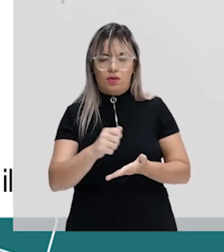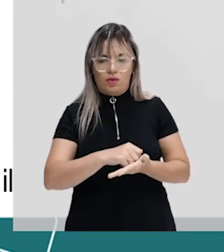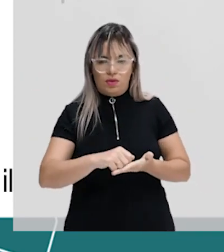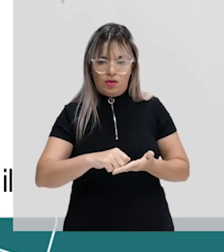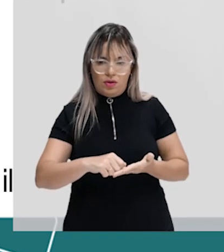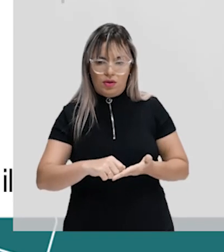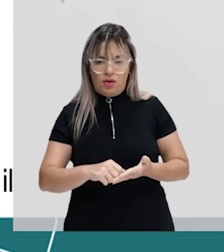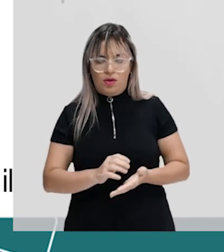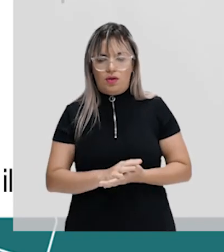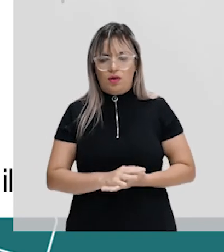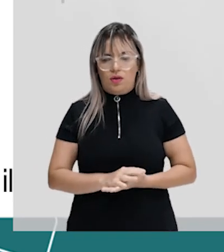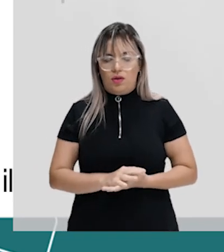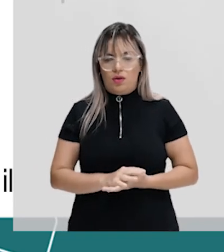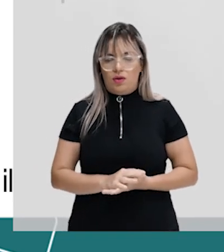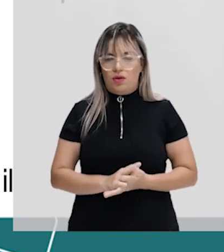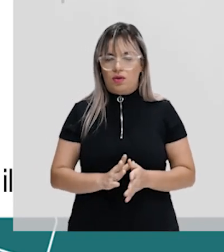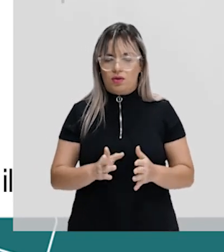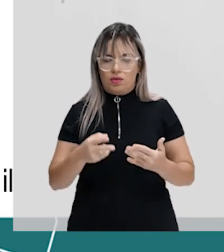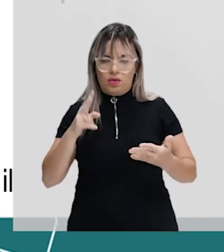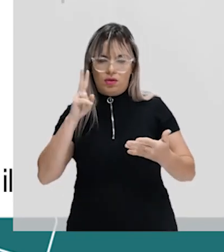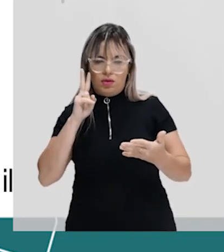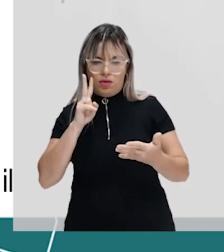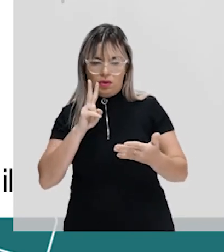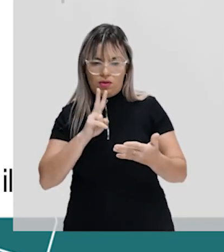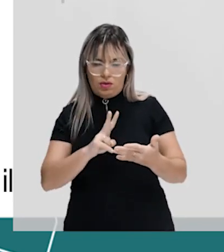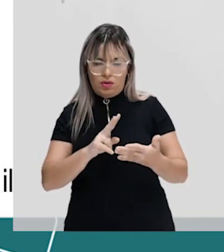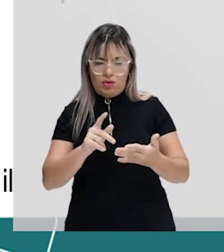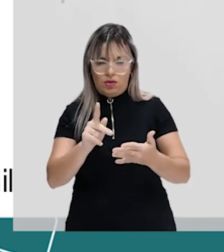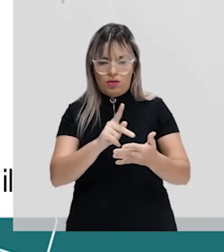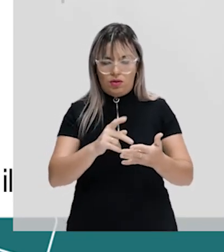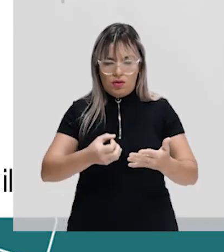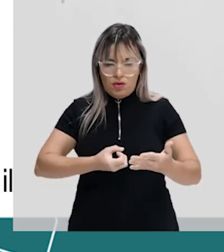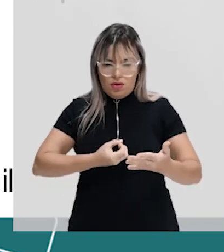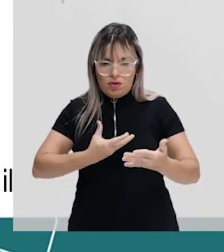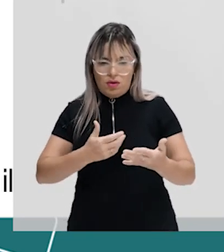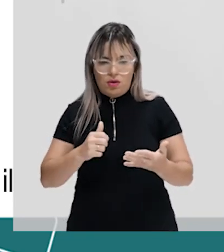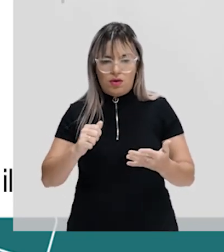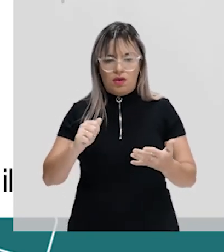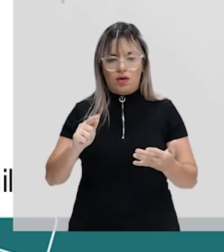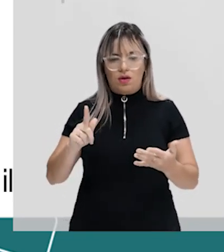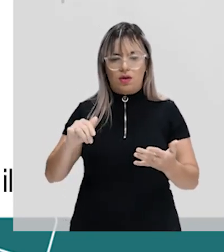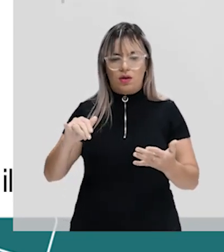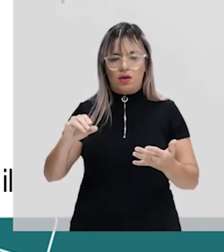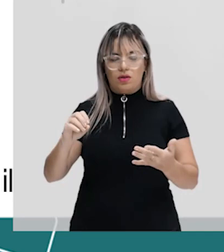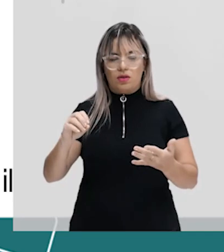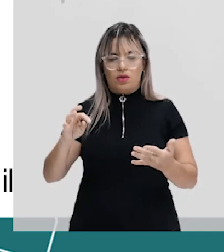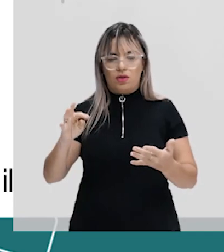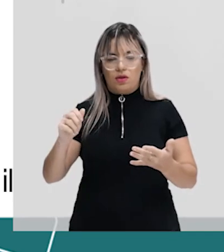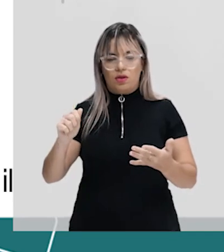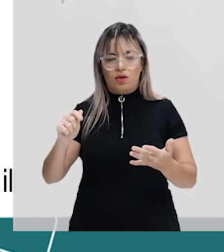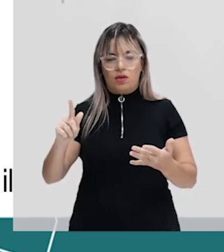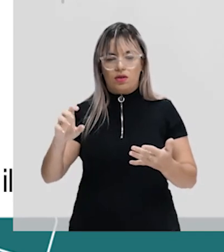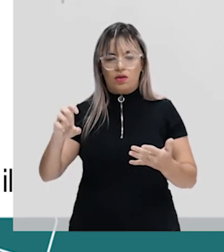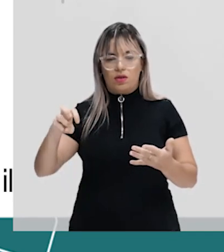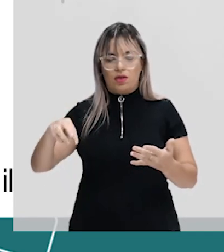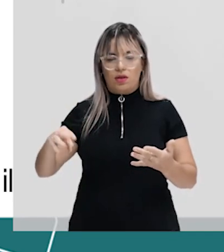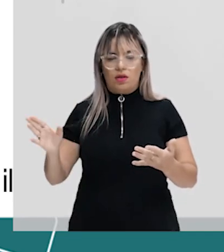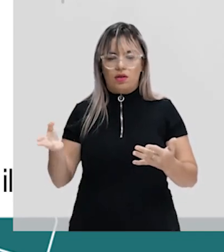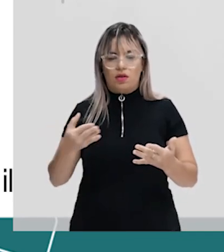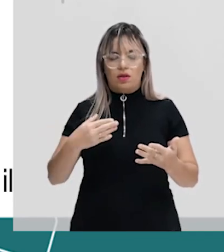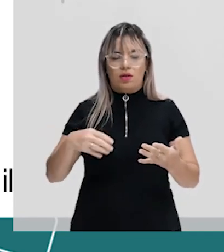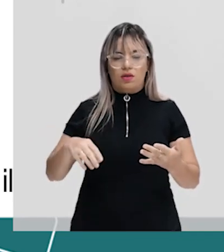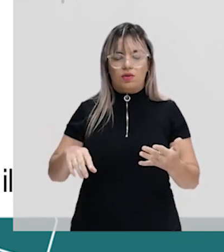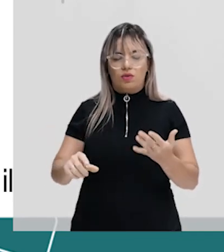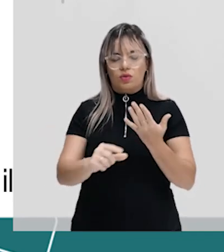se vê no poema Agiotagem, de Mário Chami. Olha só. Agiotagem, um, dois, três. O juro,